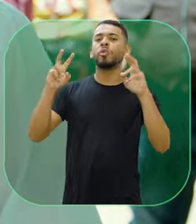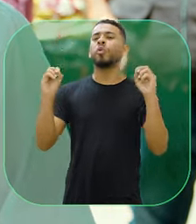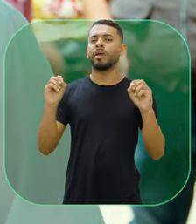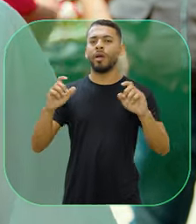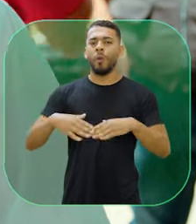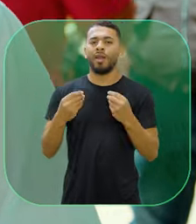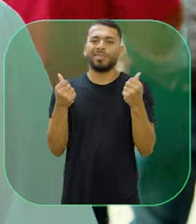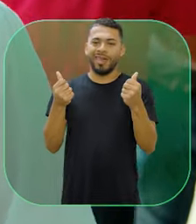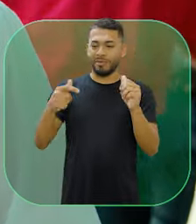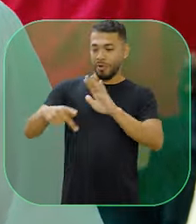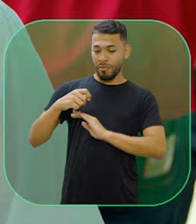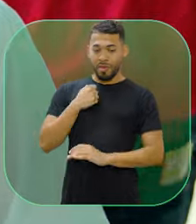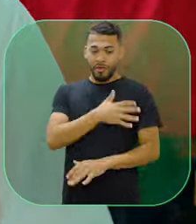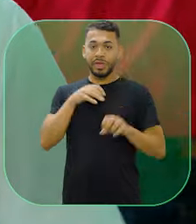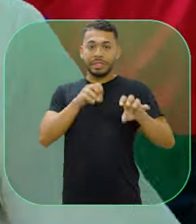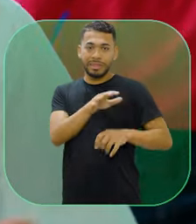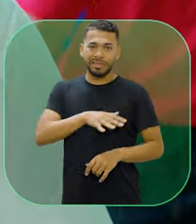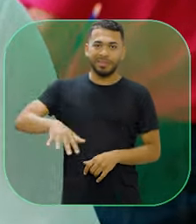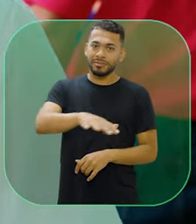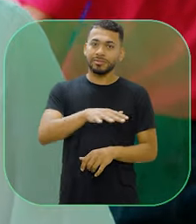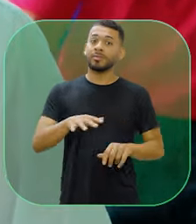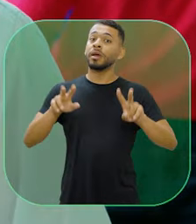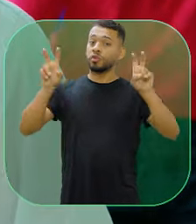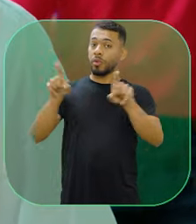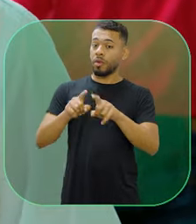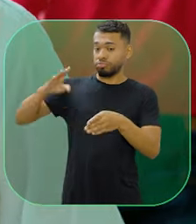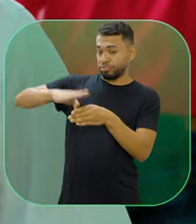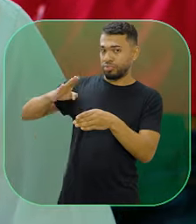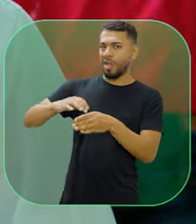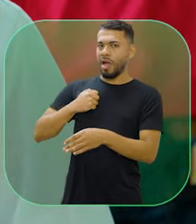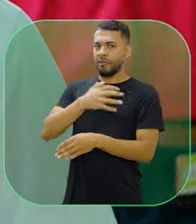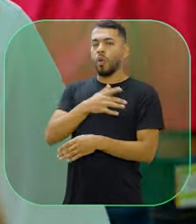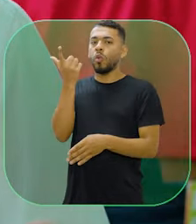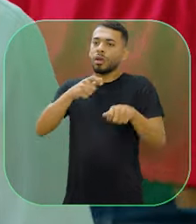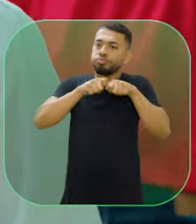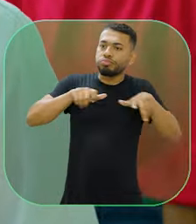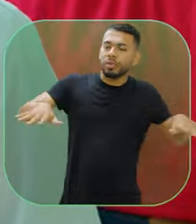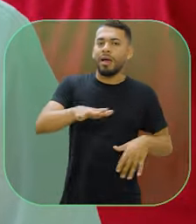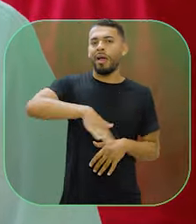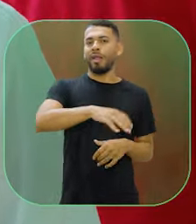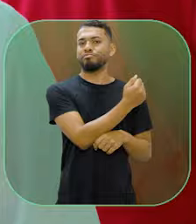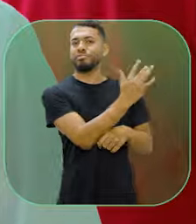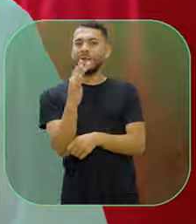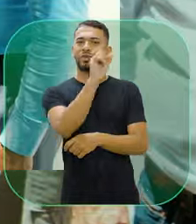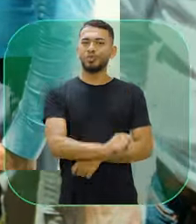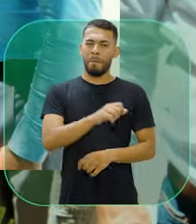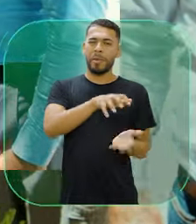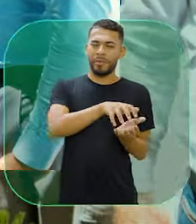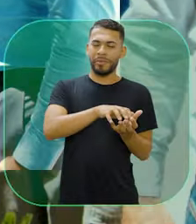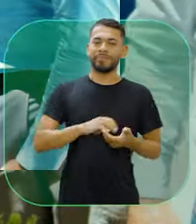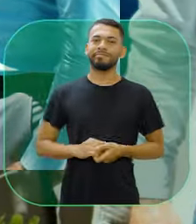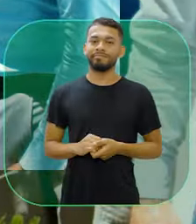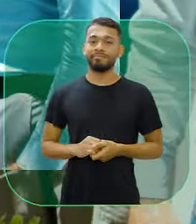do ensino que o nosso IFPE tem e o que a gente, através do Campus Barreiros, leva para toda a sociedade da Mata Sul de Pernambuco. A gente